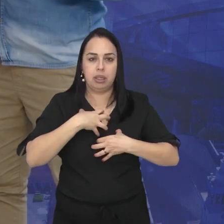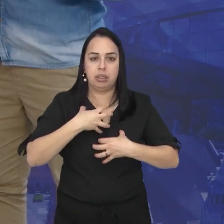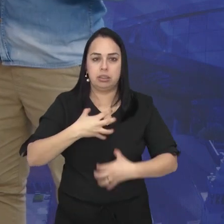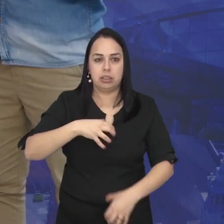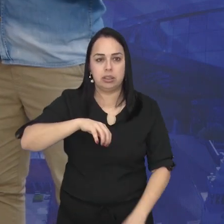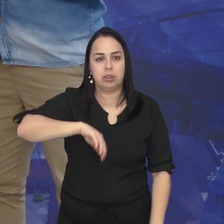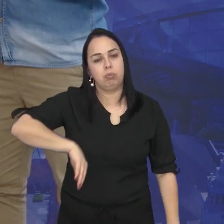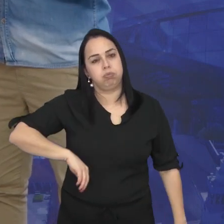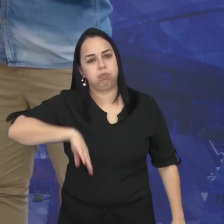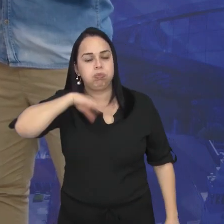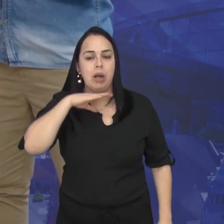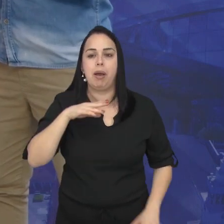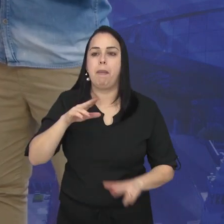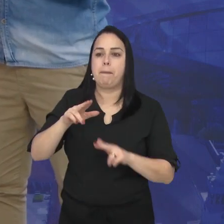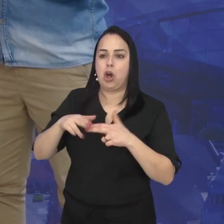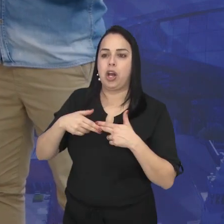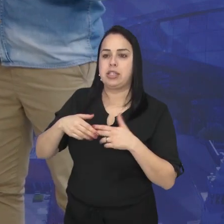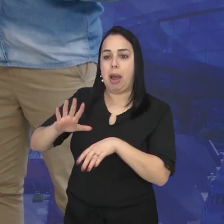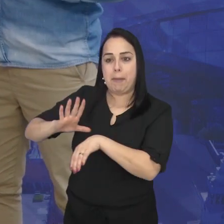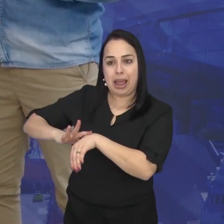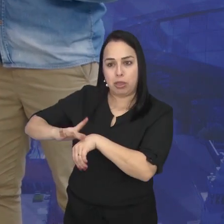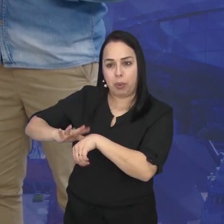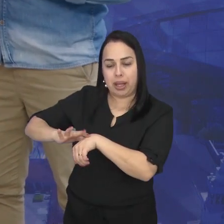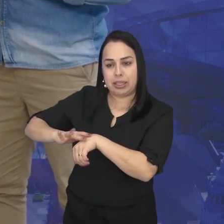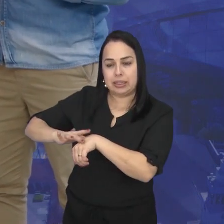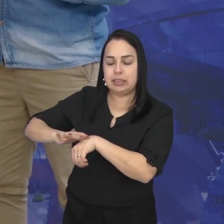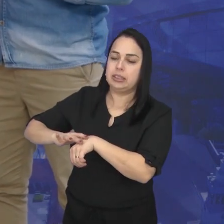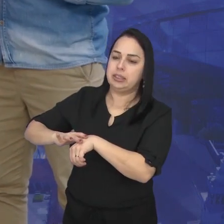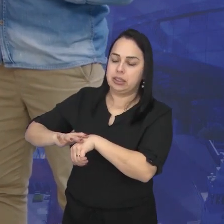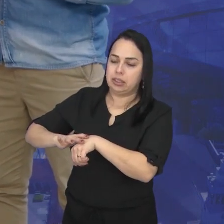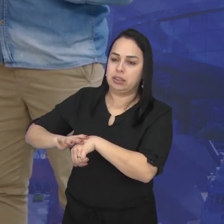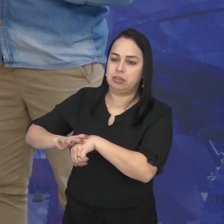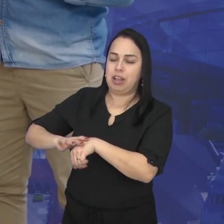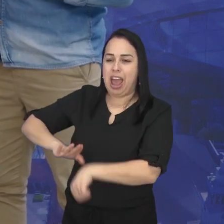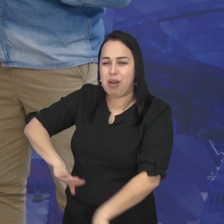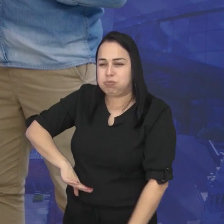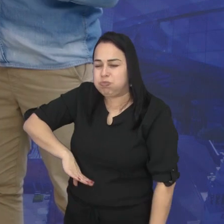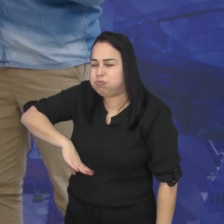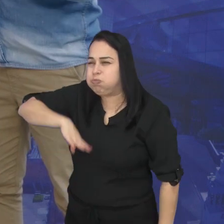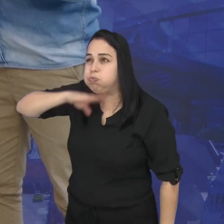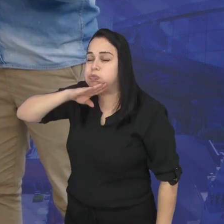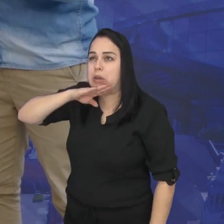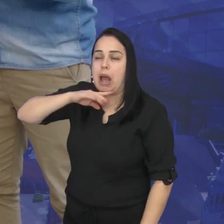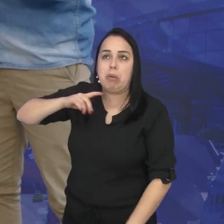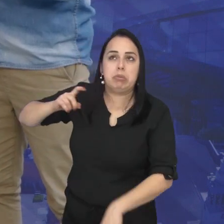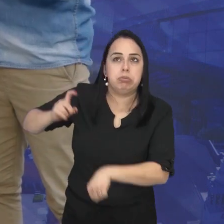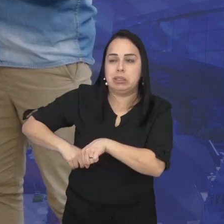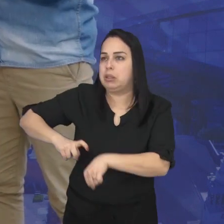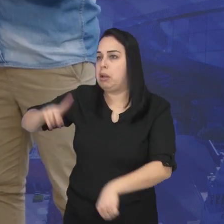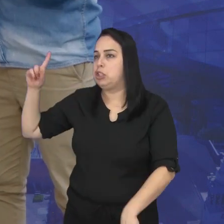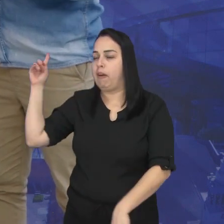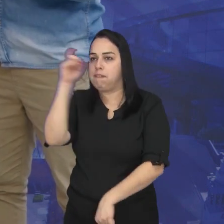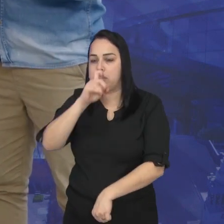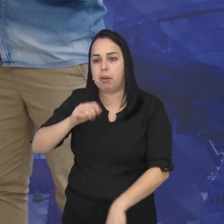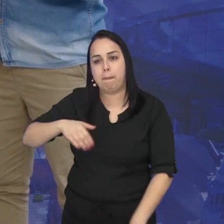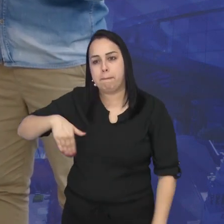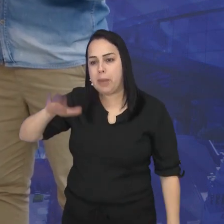esse estado de burnout. Então, o burnout, na verdade, ele é o ápice, né, de um